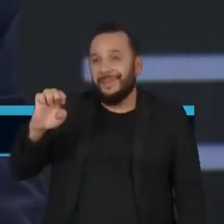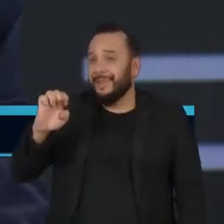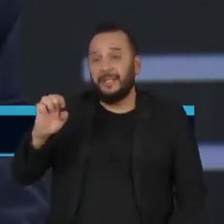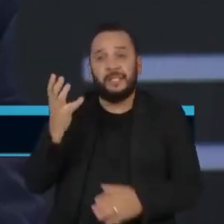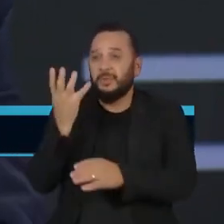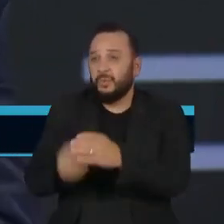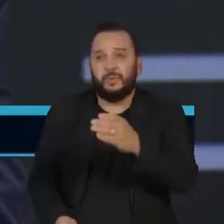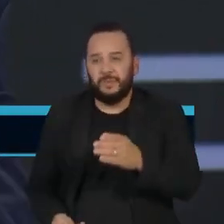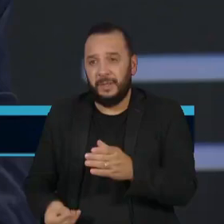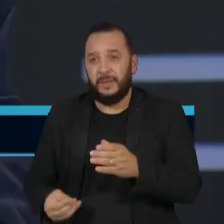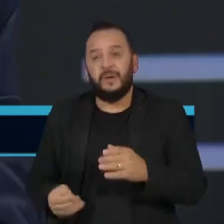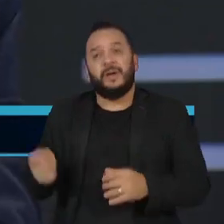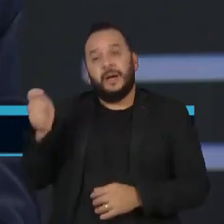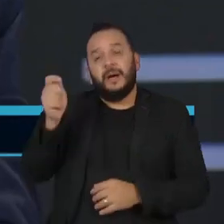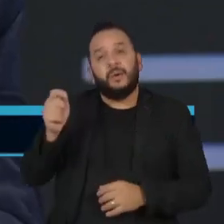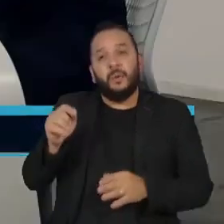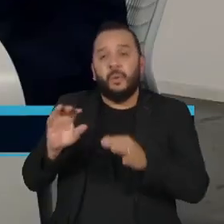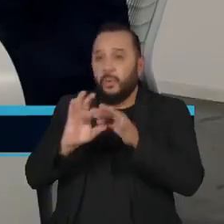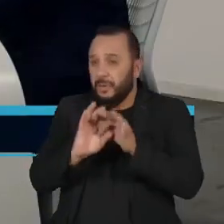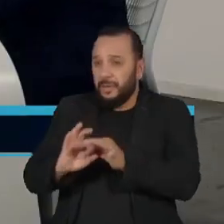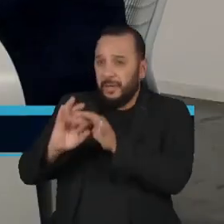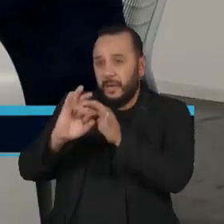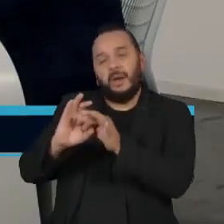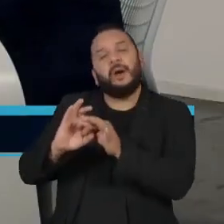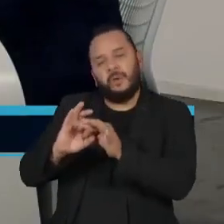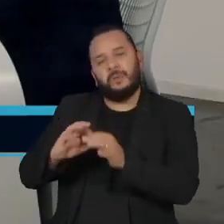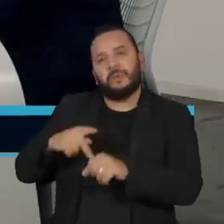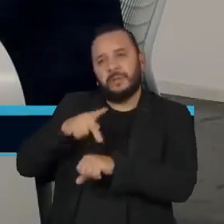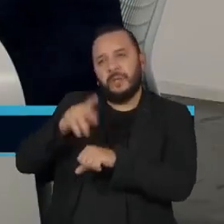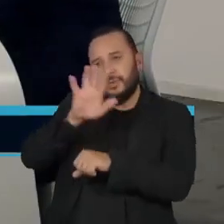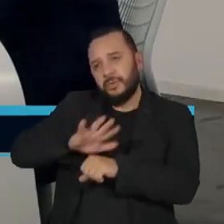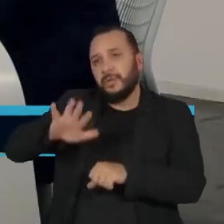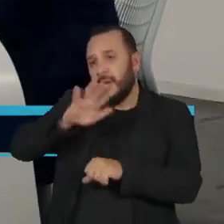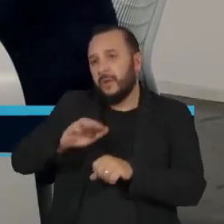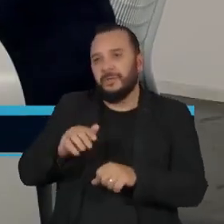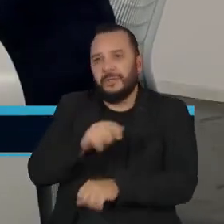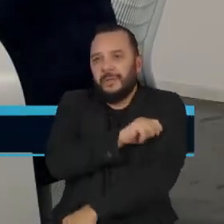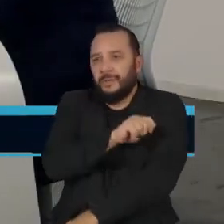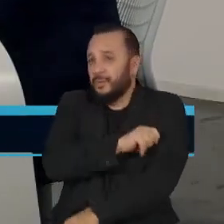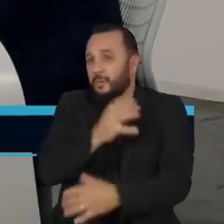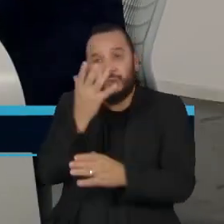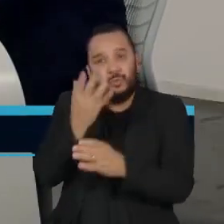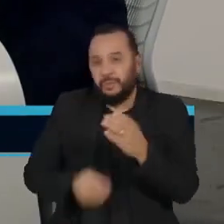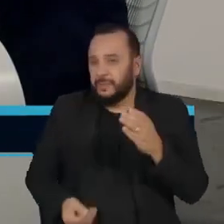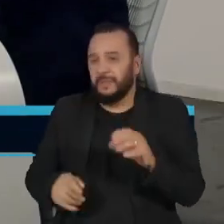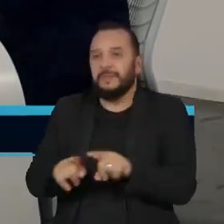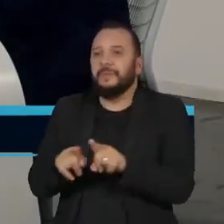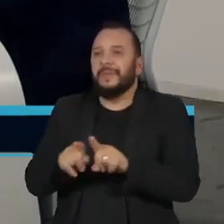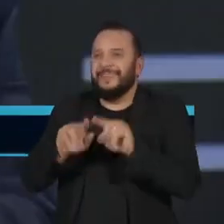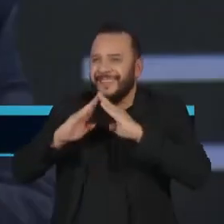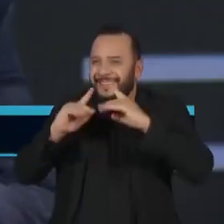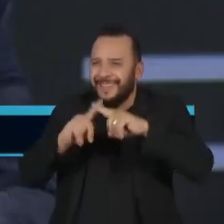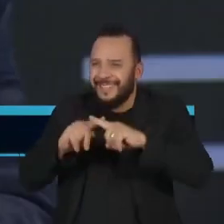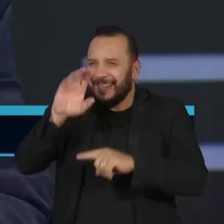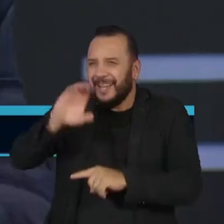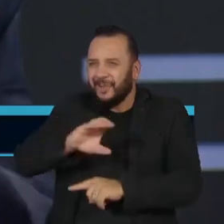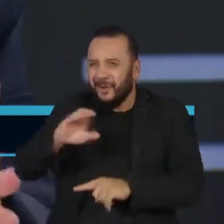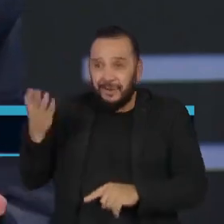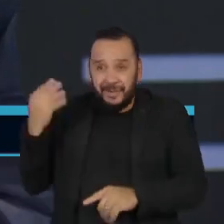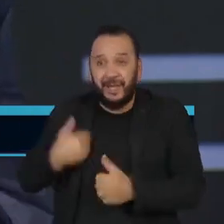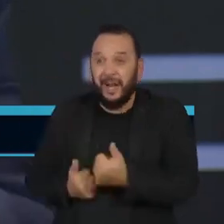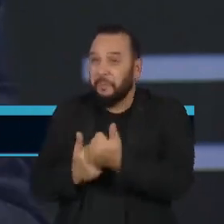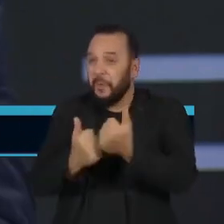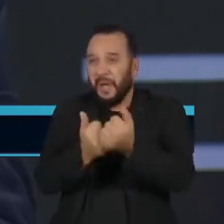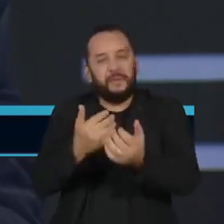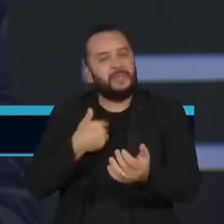dos Estudantes. As comunidades eclesiais de base da Igreja Católica desapareceram. Muitas das organizações da periferia que haviam autônomos